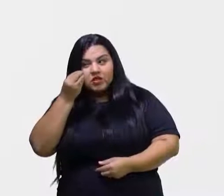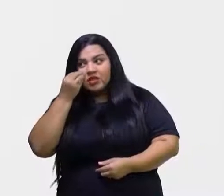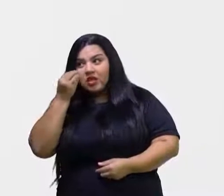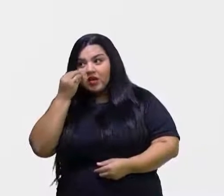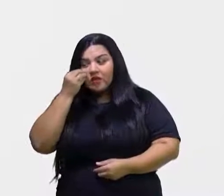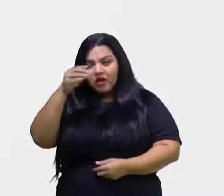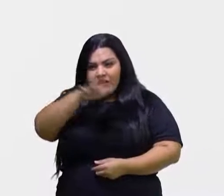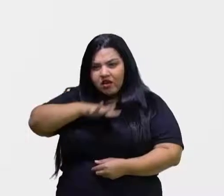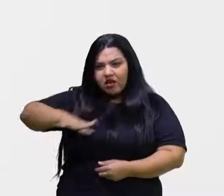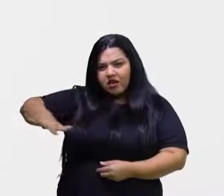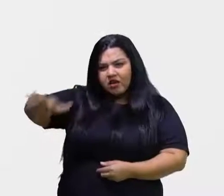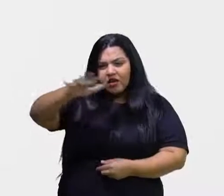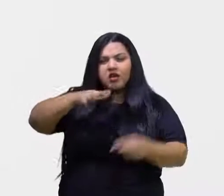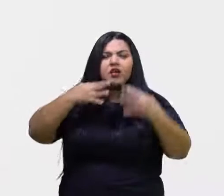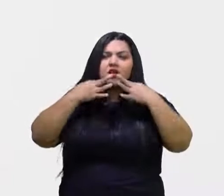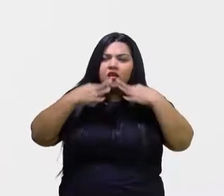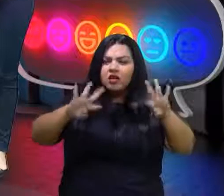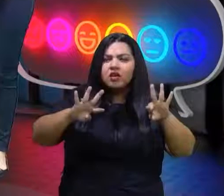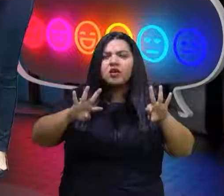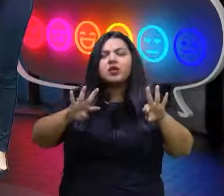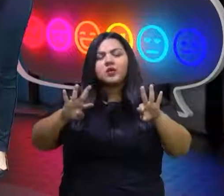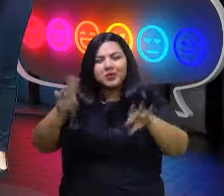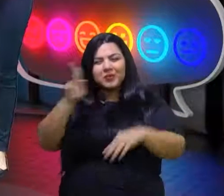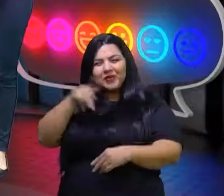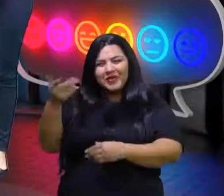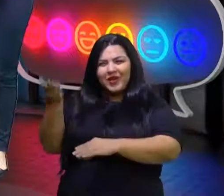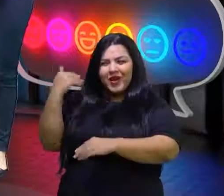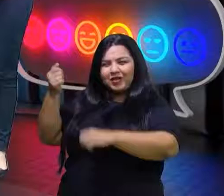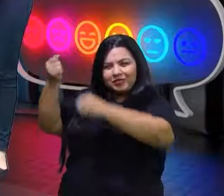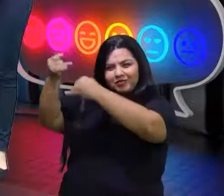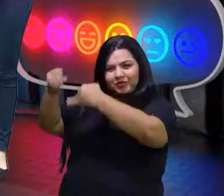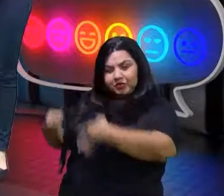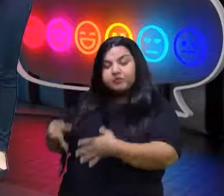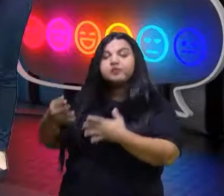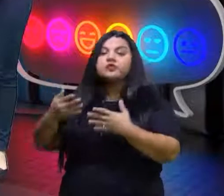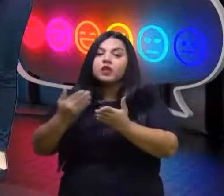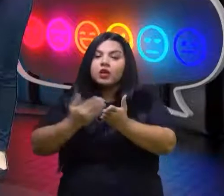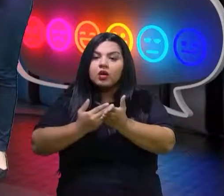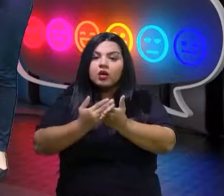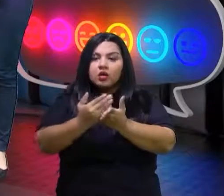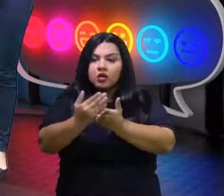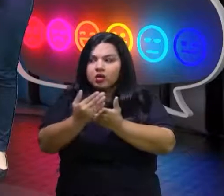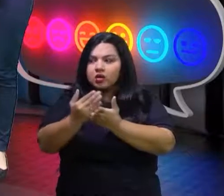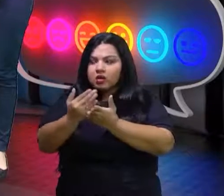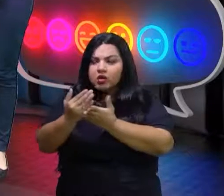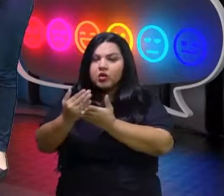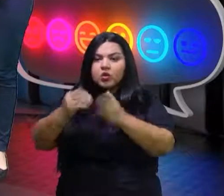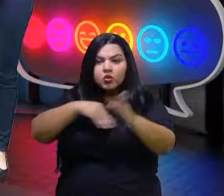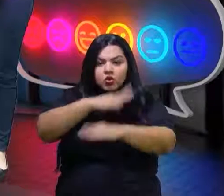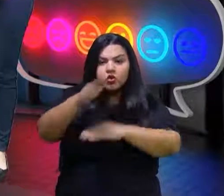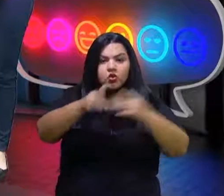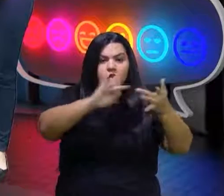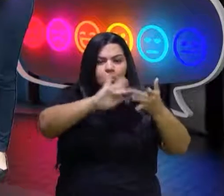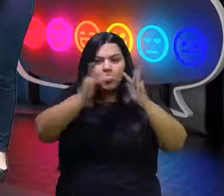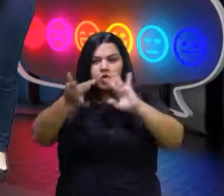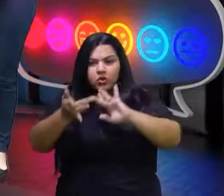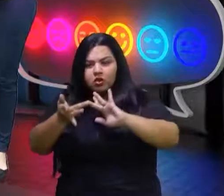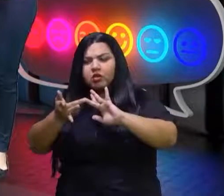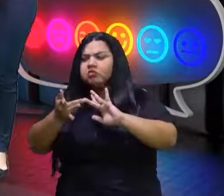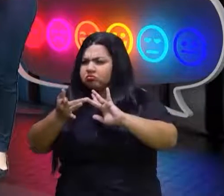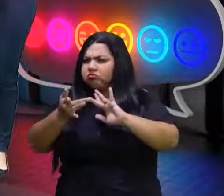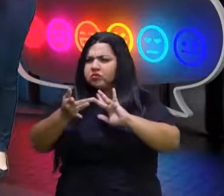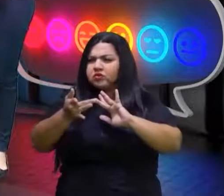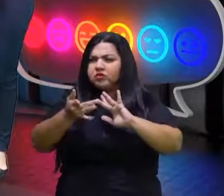paisagem natural, como bem o professor Jefferson definiu lá no início, a gente tem que levar em consideração todo esse contexto, né?